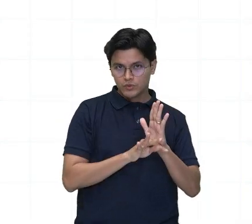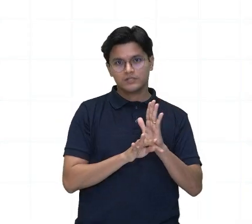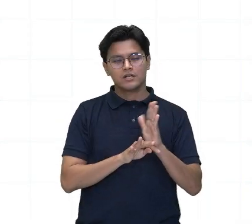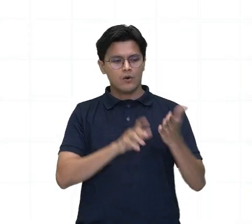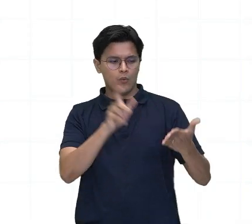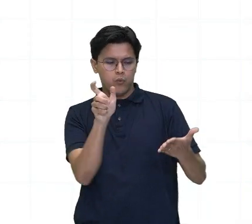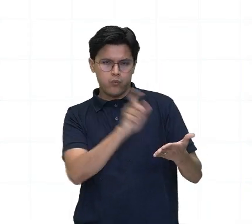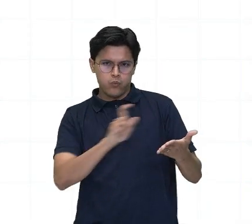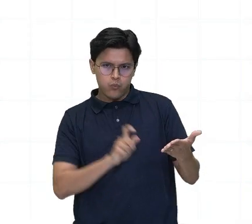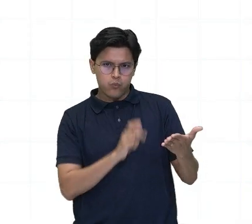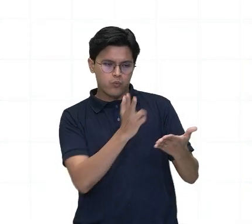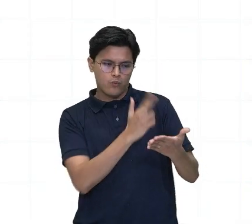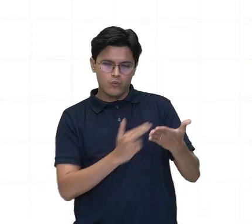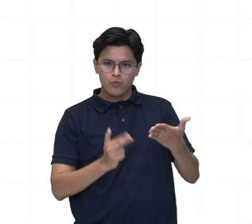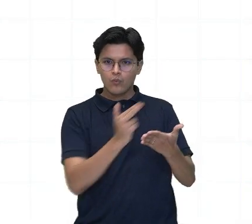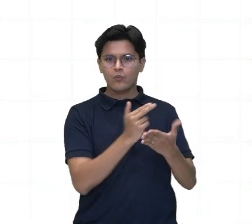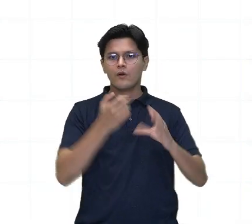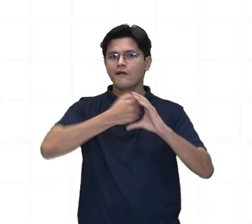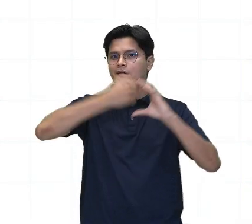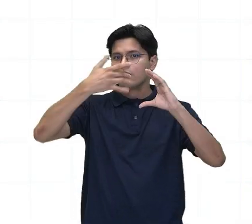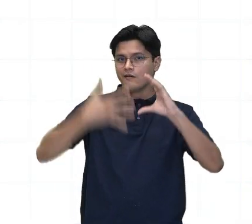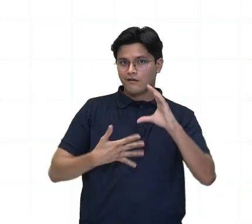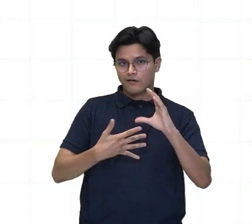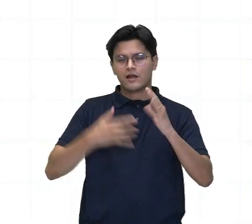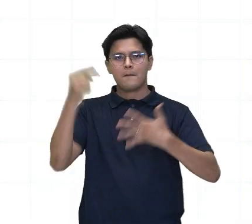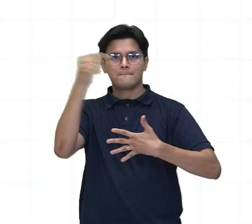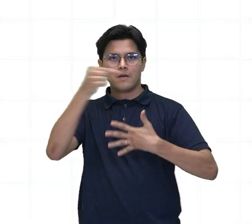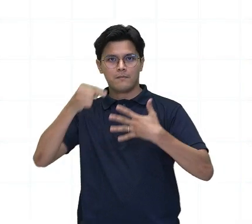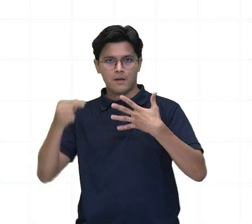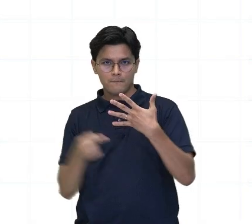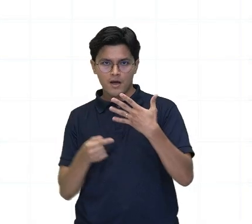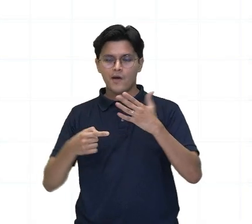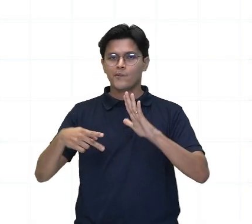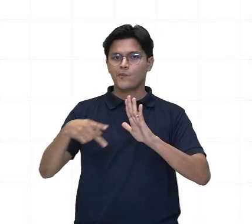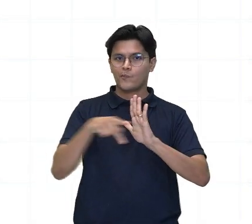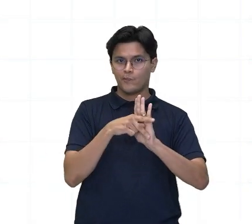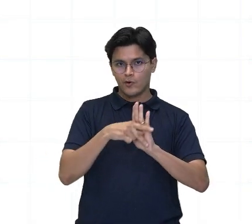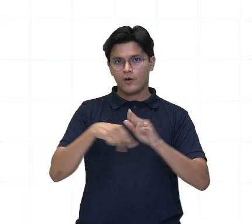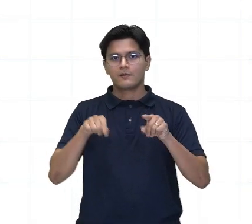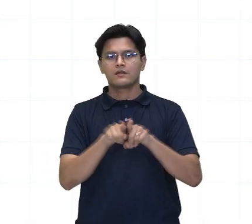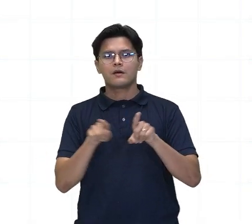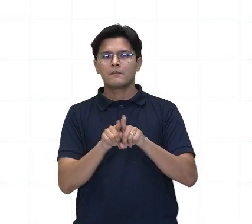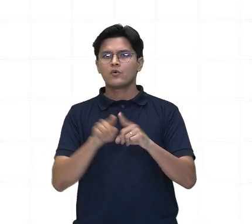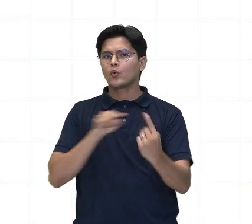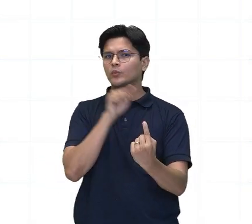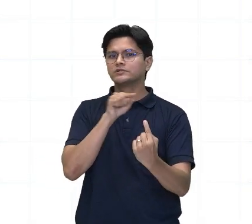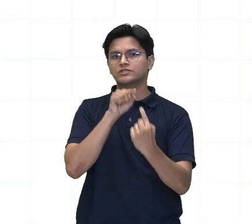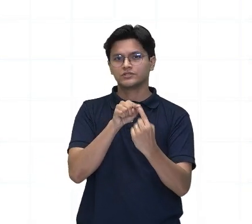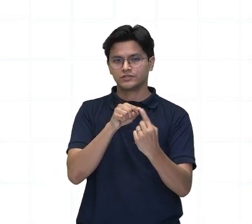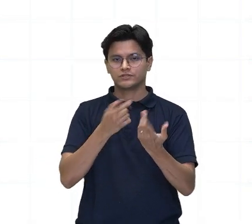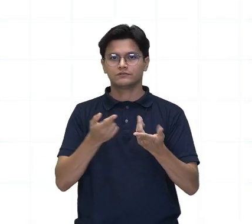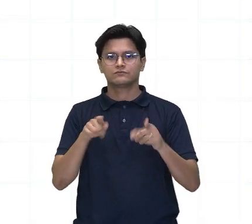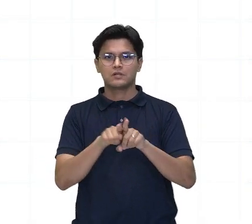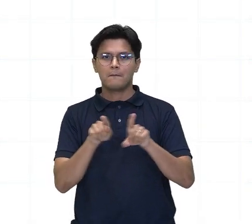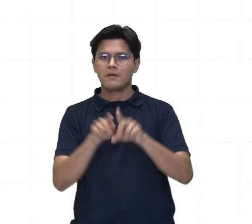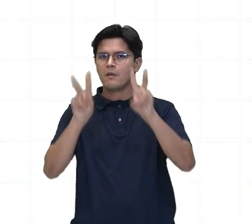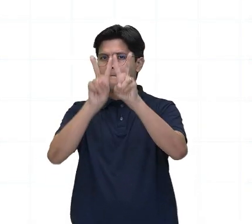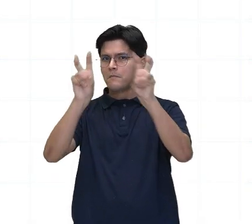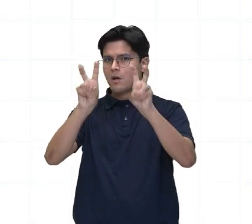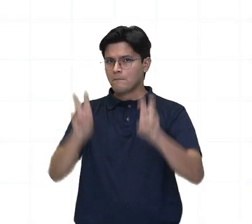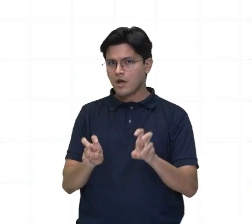grafite, características, elementos constituintes e finalidades, temas amazônicos